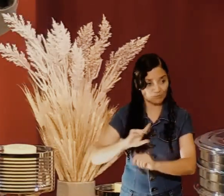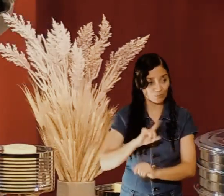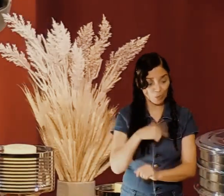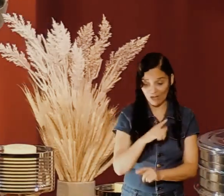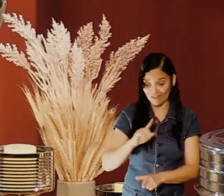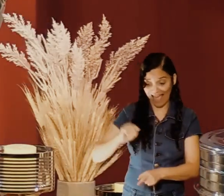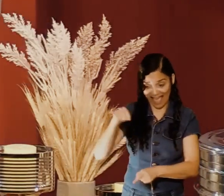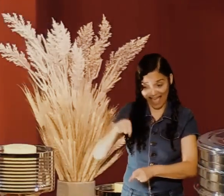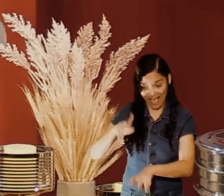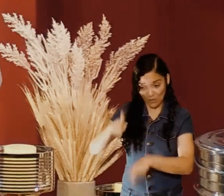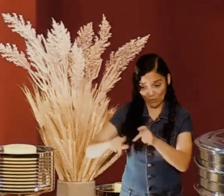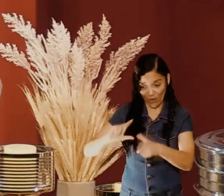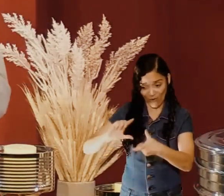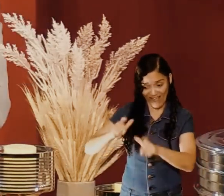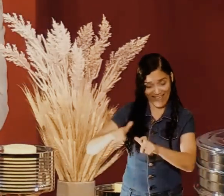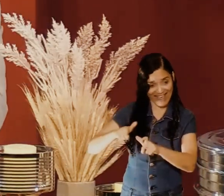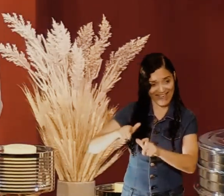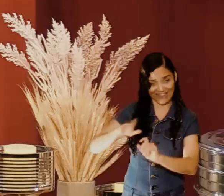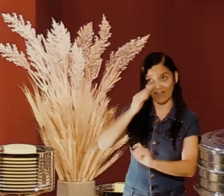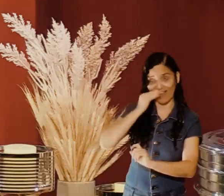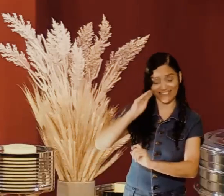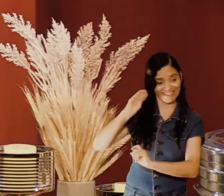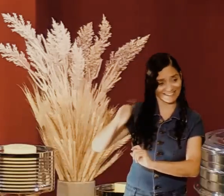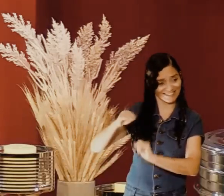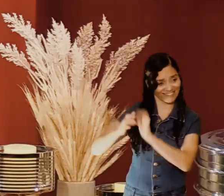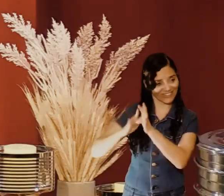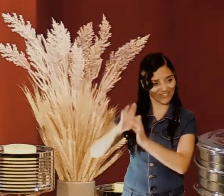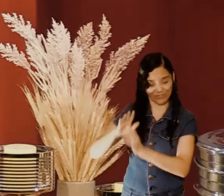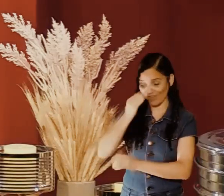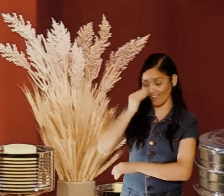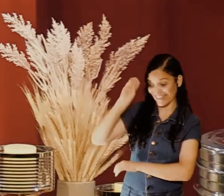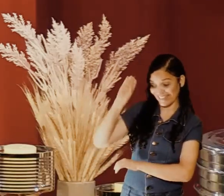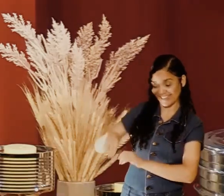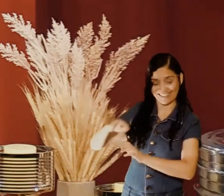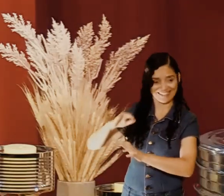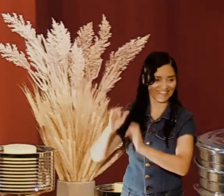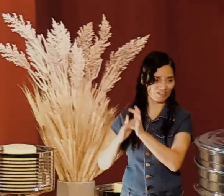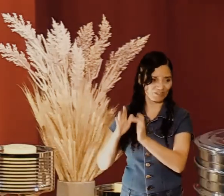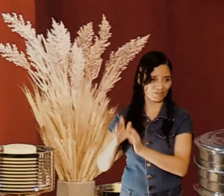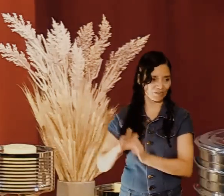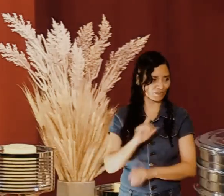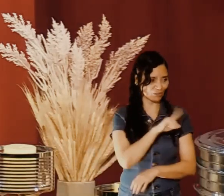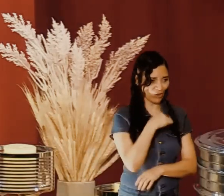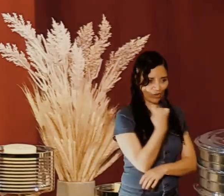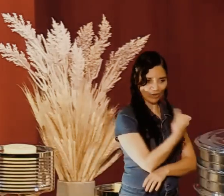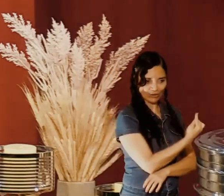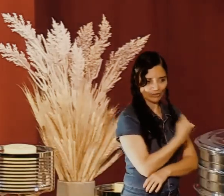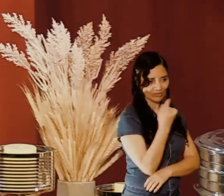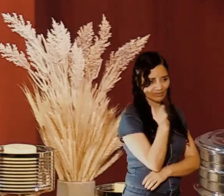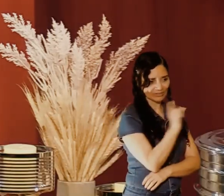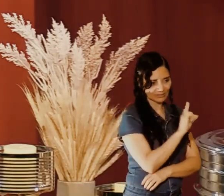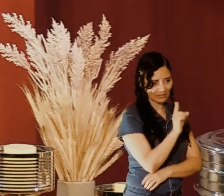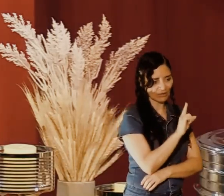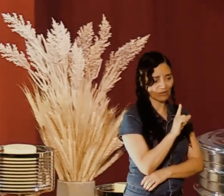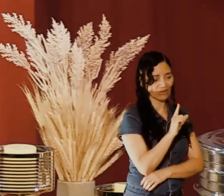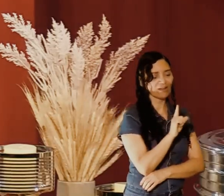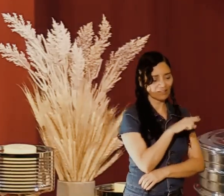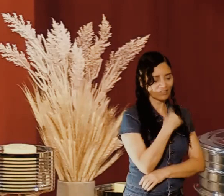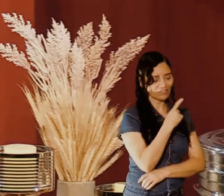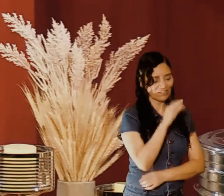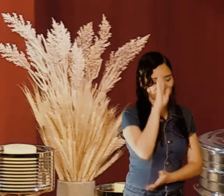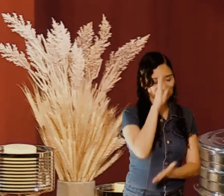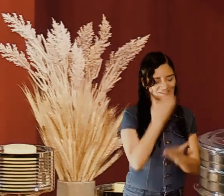aqueles que se diziam servir a Deus. Nós somos privilegiados de